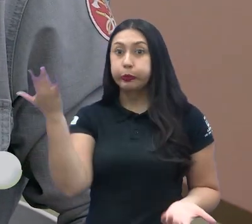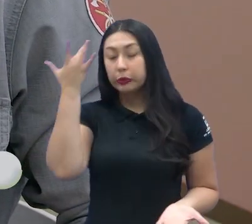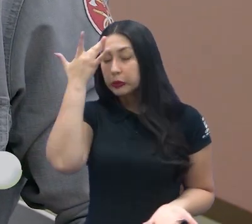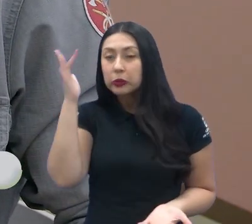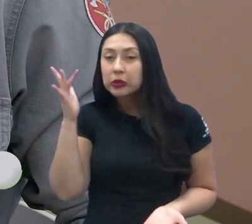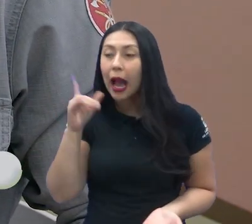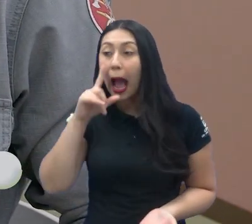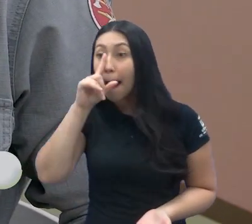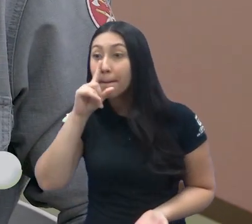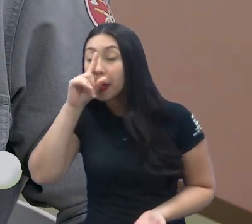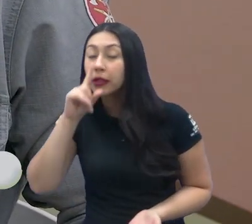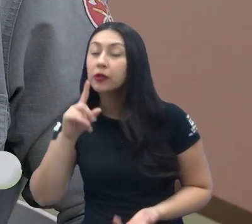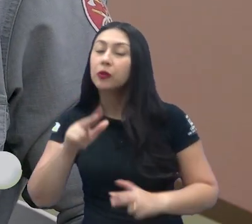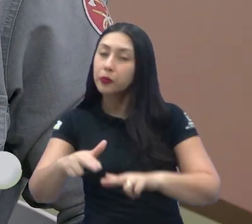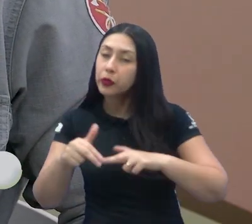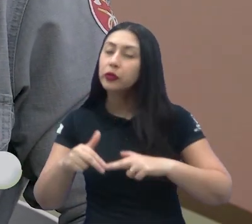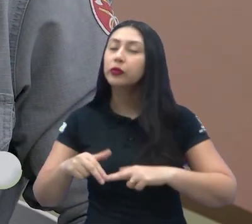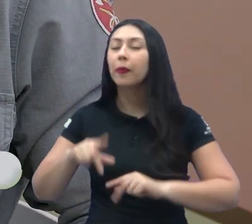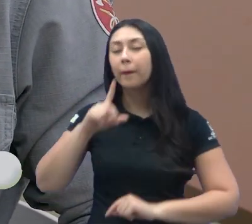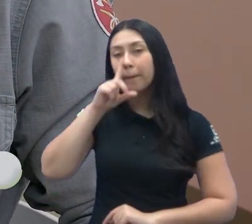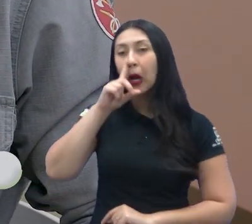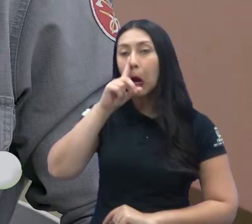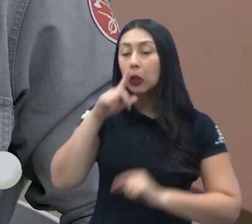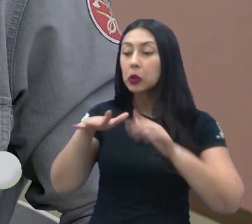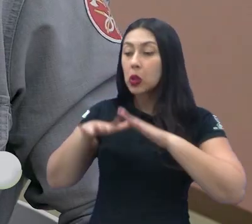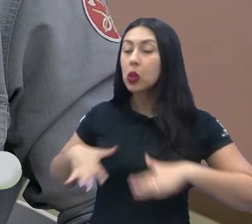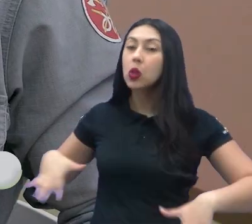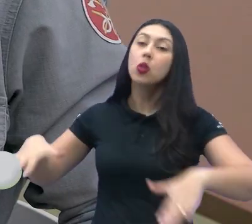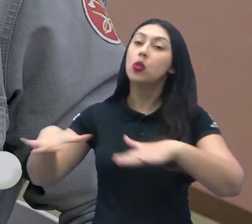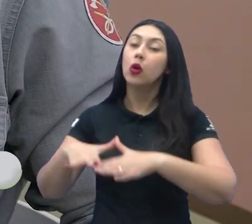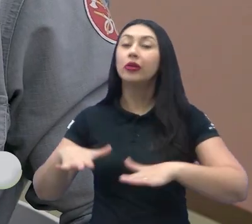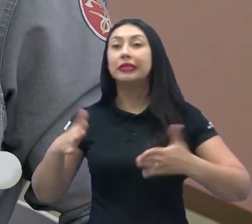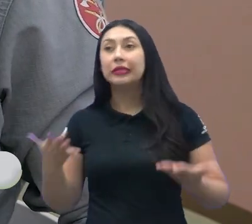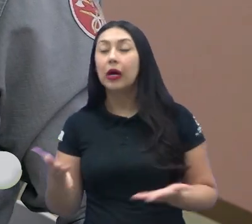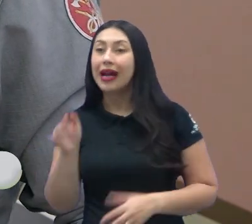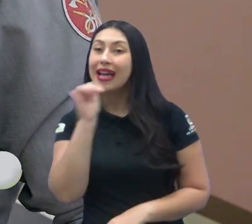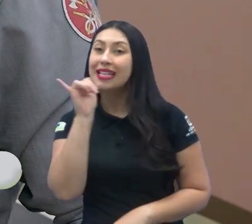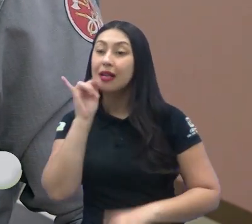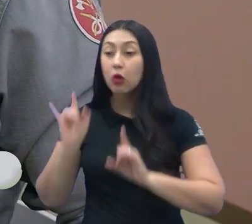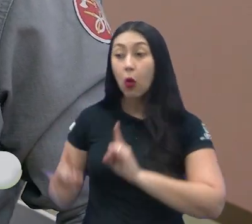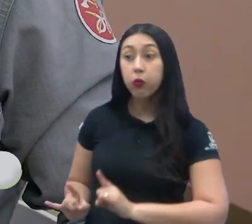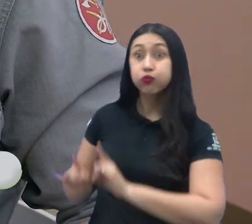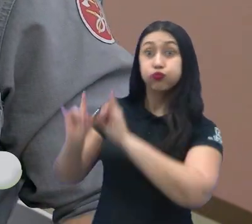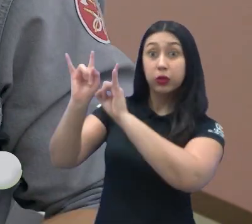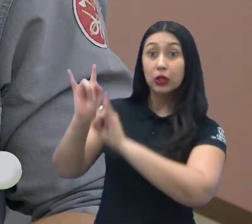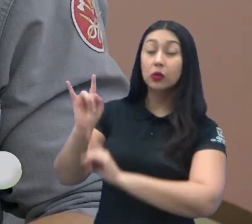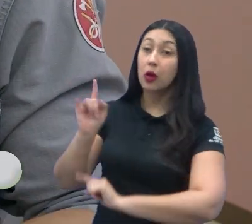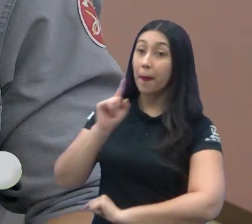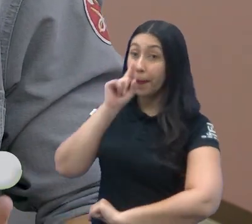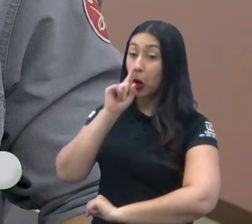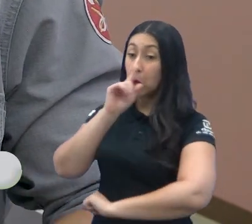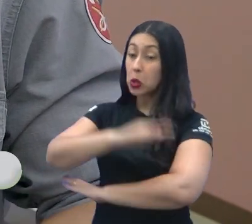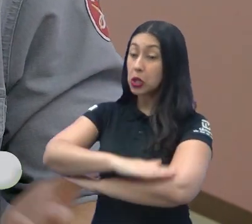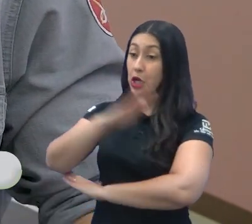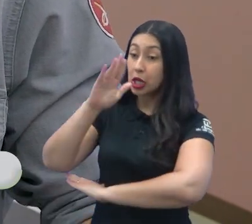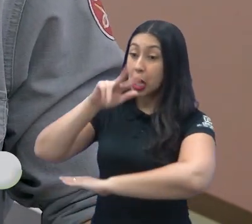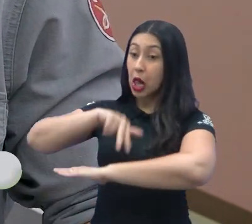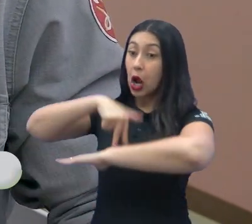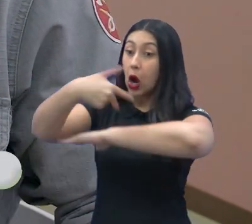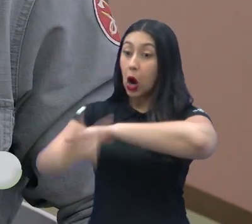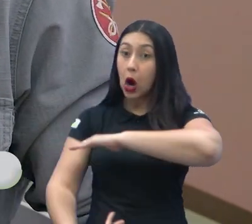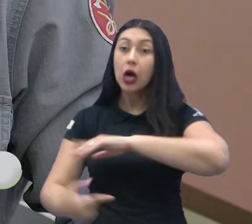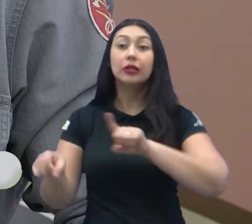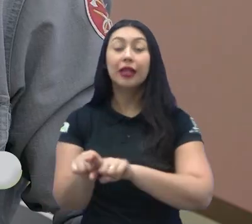cômodos têm esse risco e vai variar muito de cada casa. Se é um apartamento, tem risco da sacada, se é uma casa que possui escadas, traz